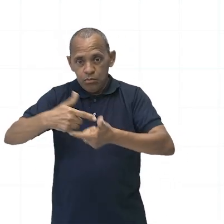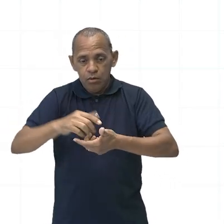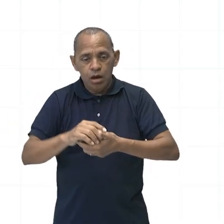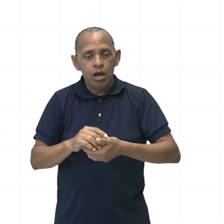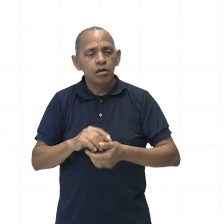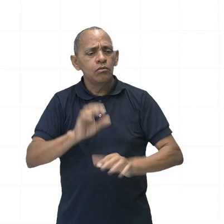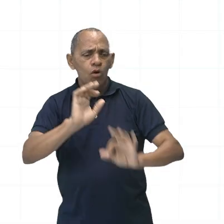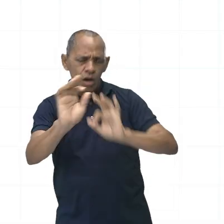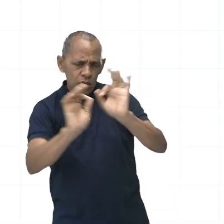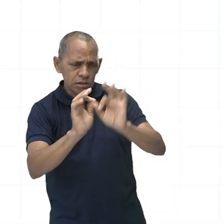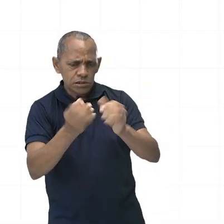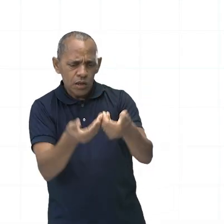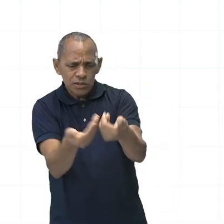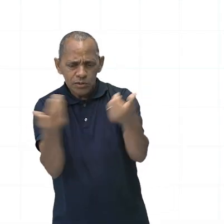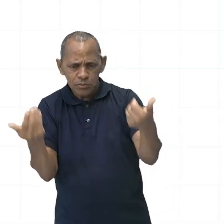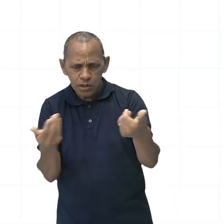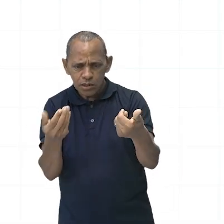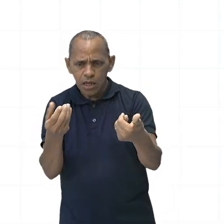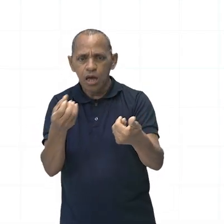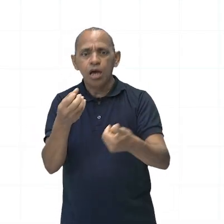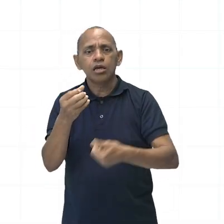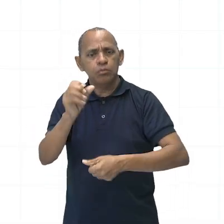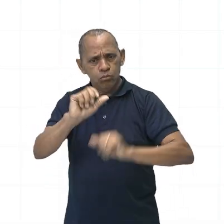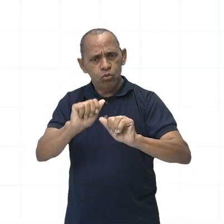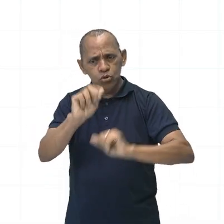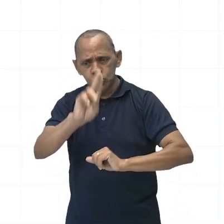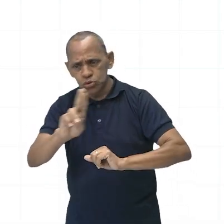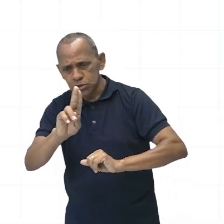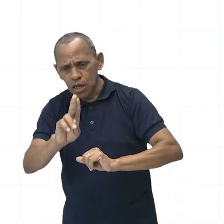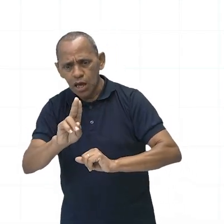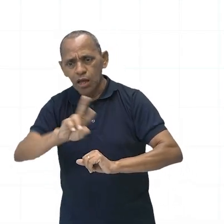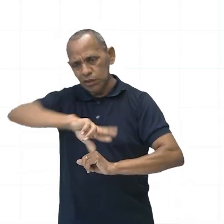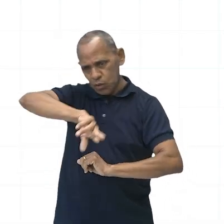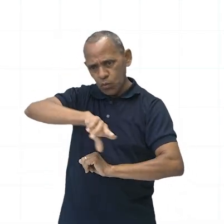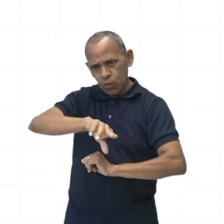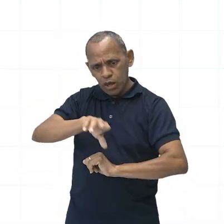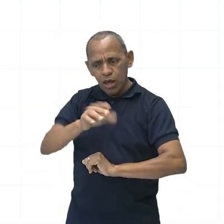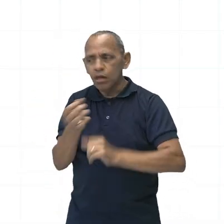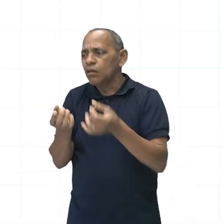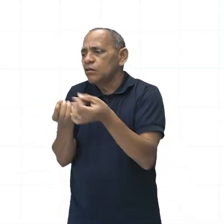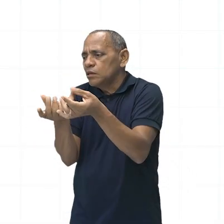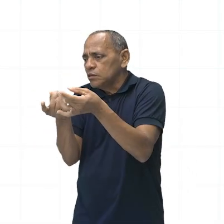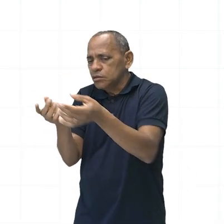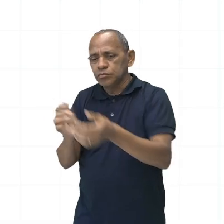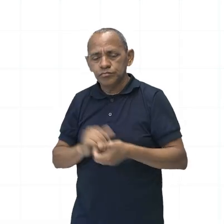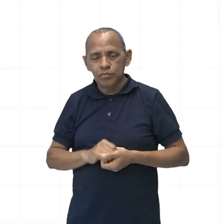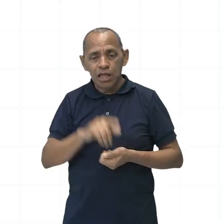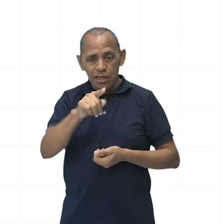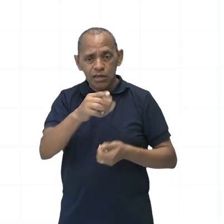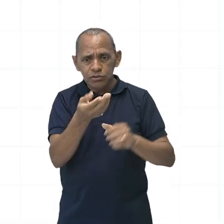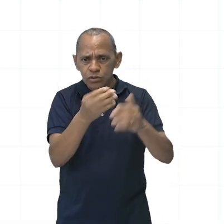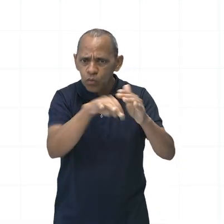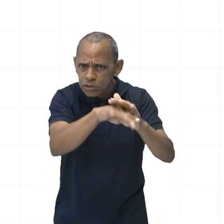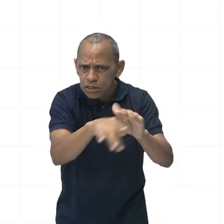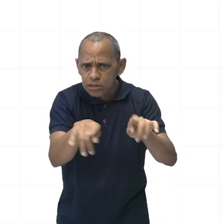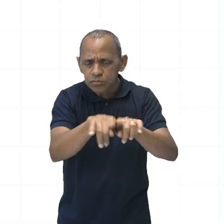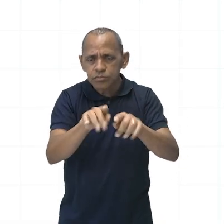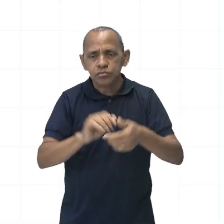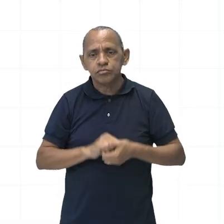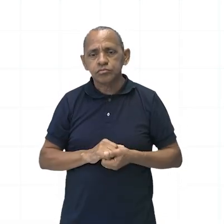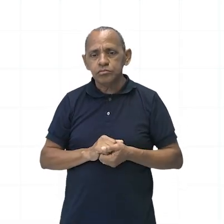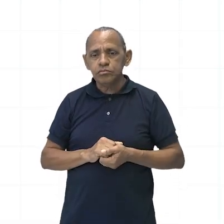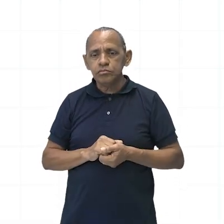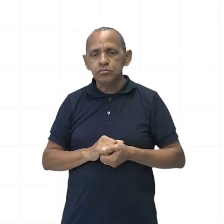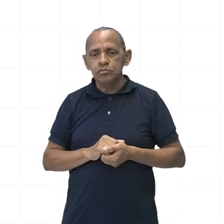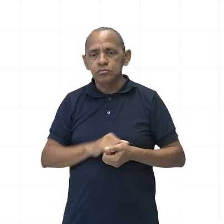vai separar aquilo que é útil ou aquilo que não é, e você vai deixar ali apenas o que você vai utilizar dentro daquele